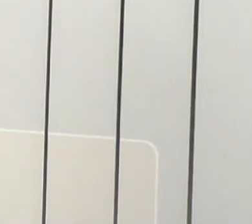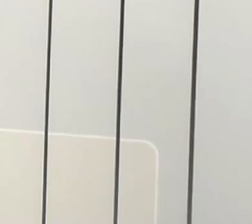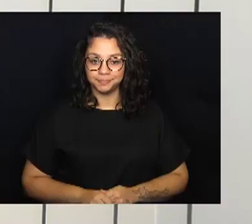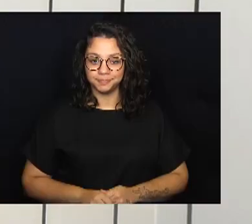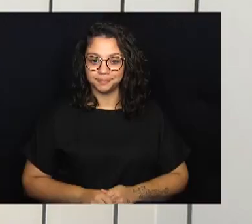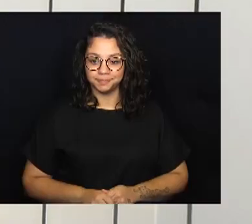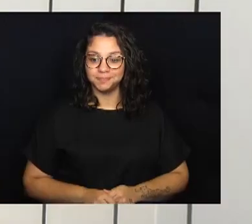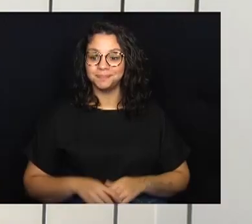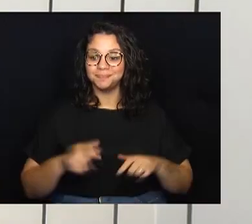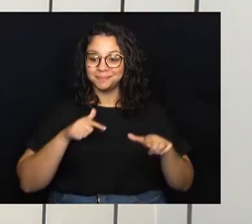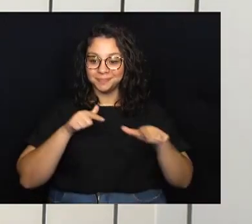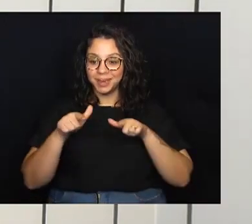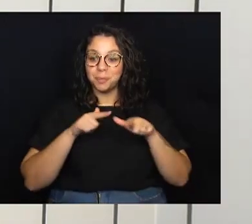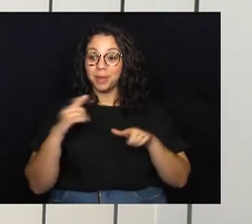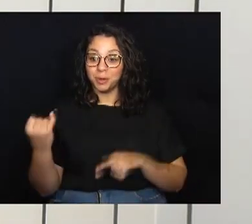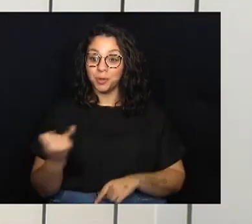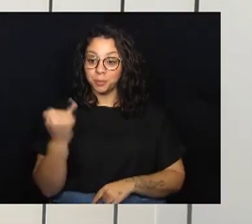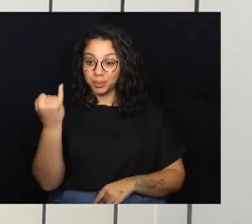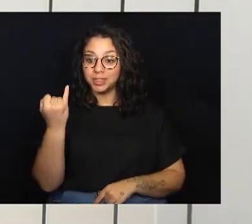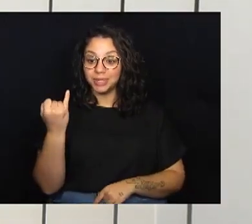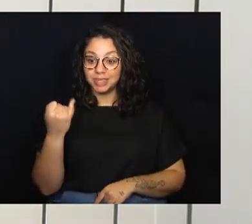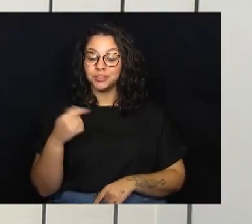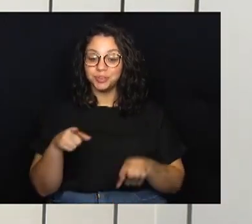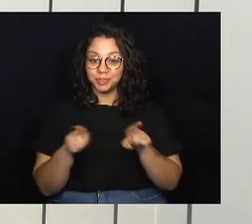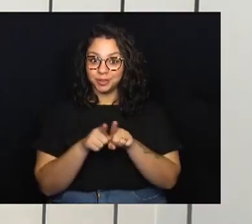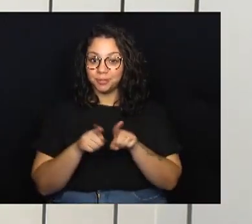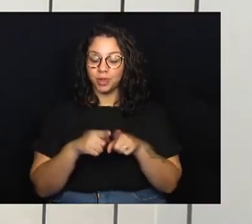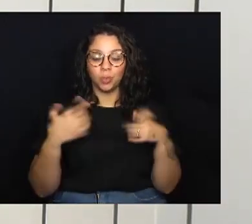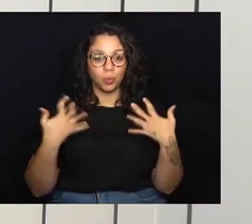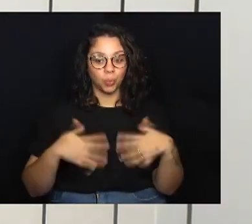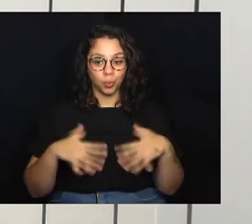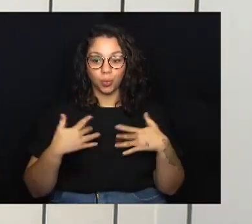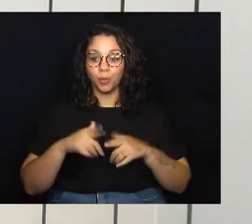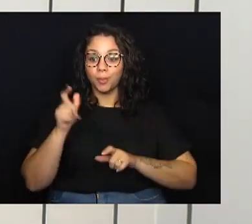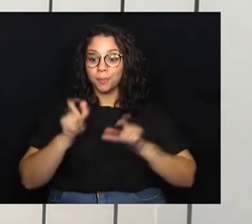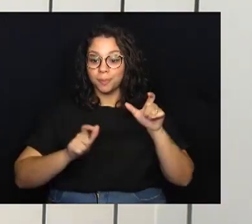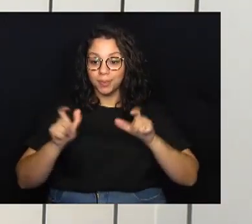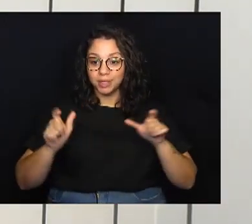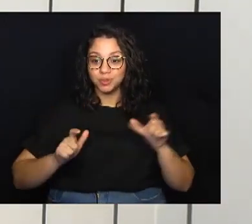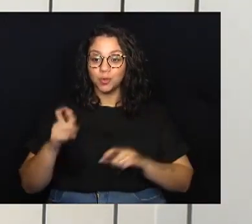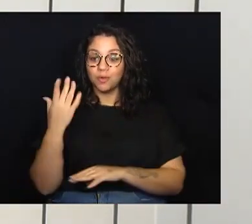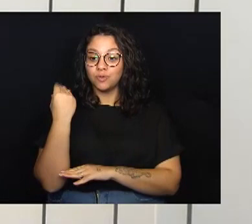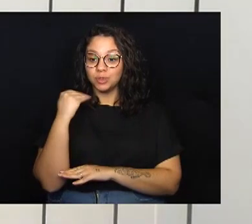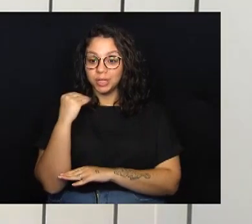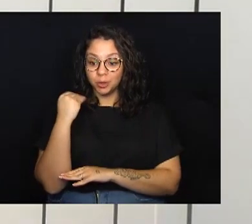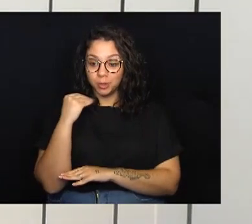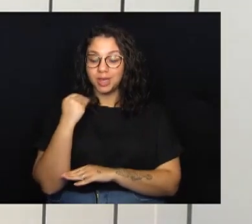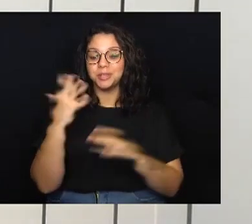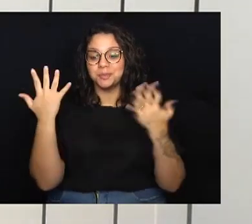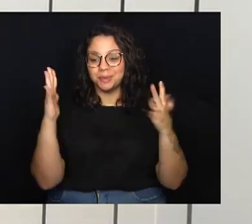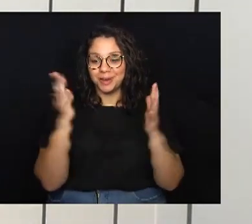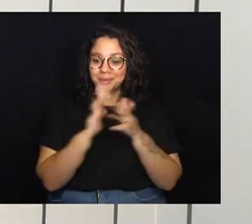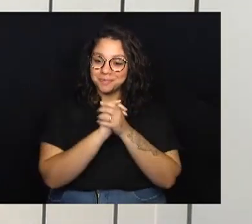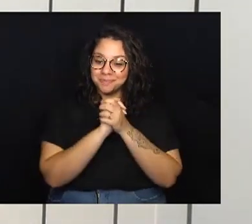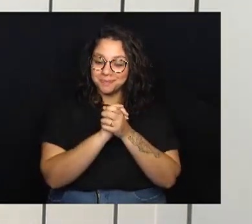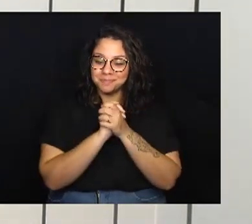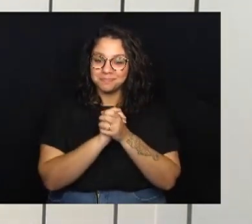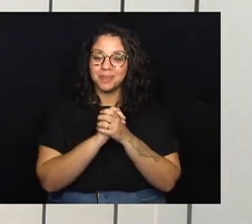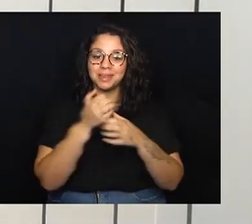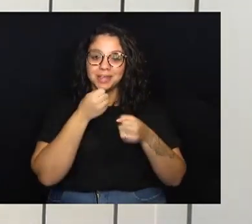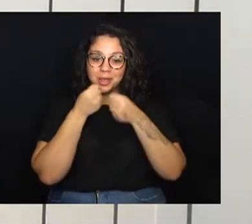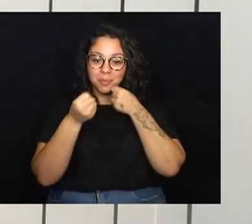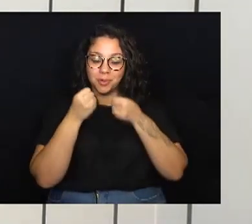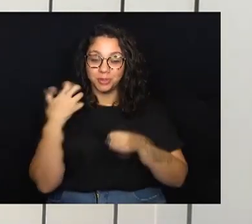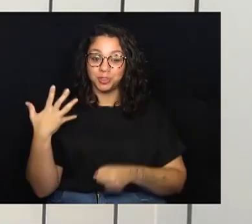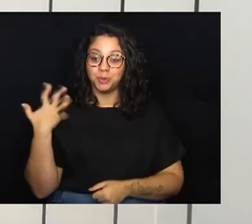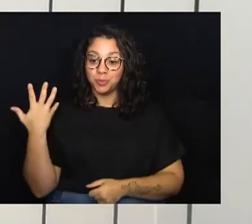Trabalho importante e fundamental para essas famílias que estão em situação de vulnerabilidade. Parabéns à nossa repórter Luana Galiza.